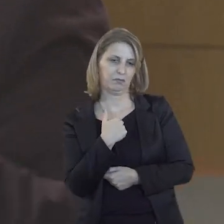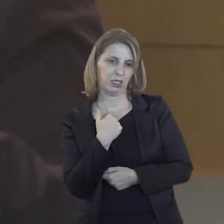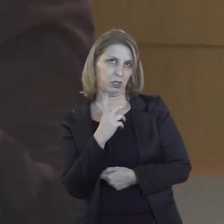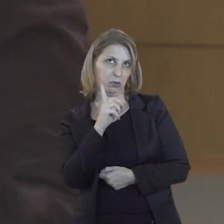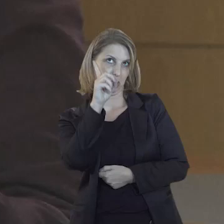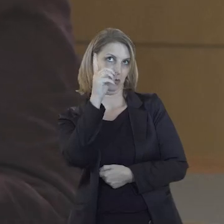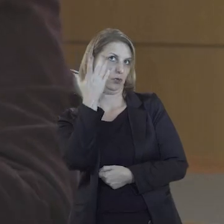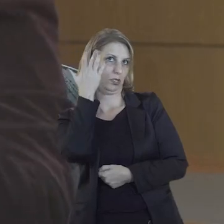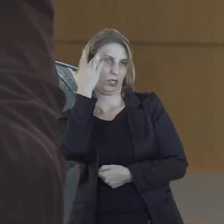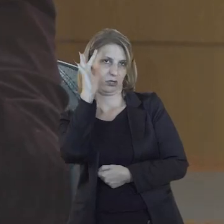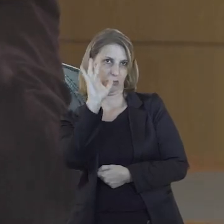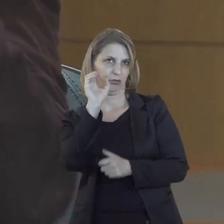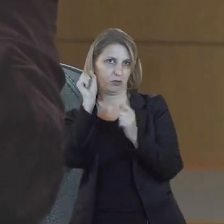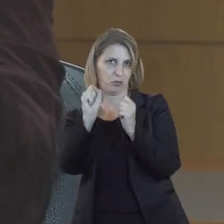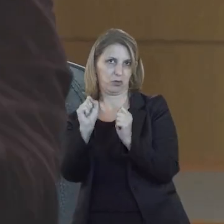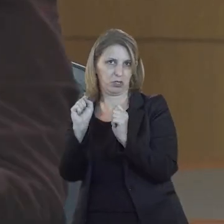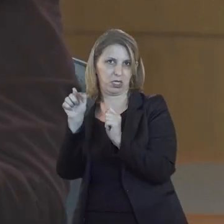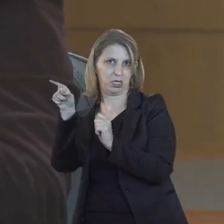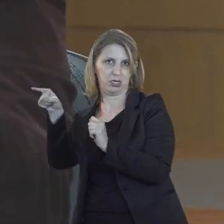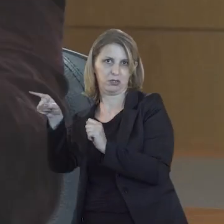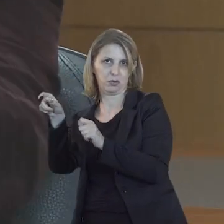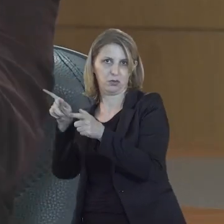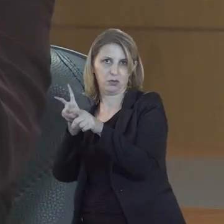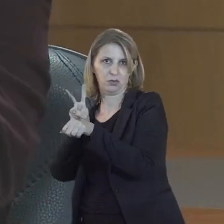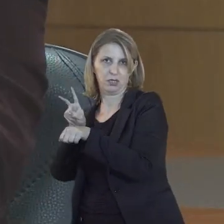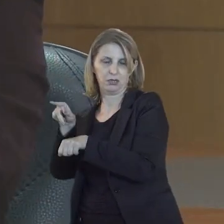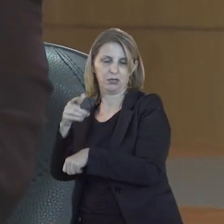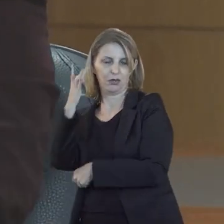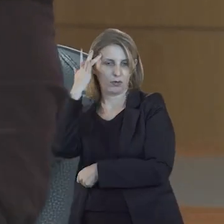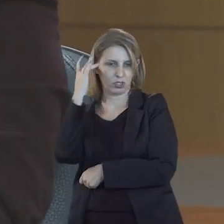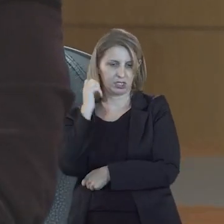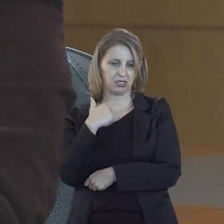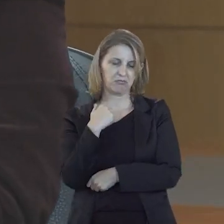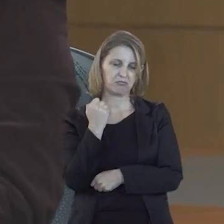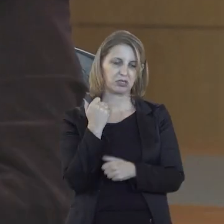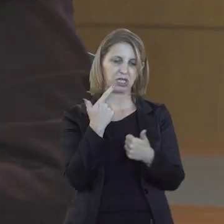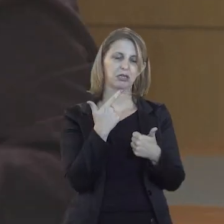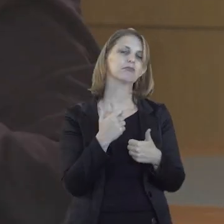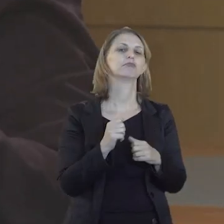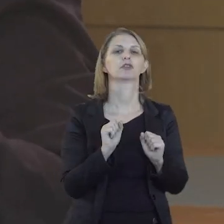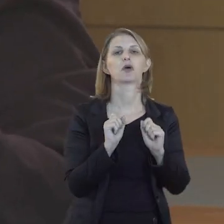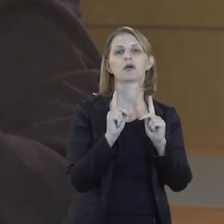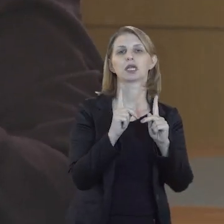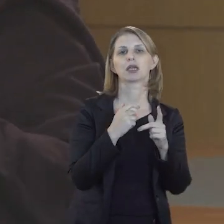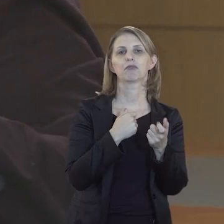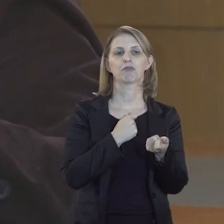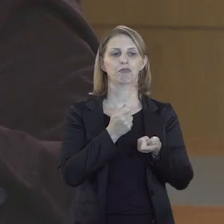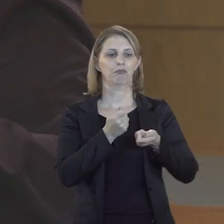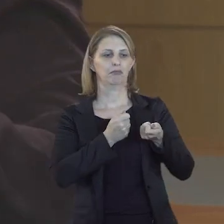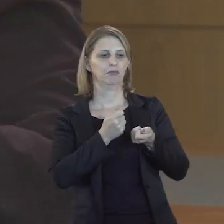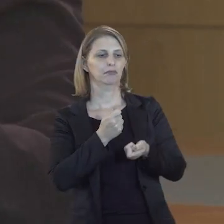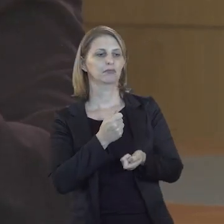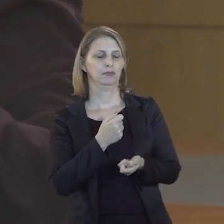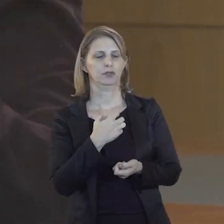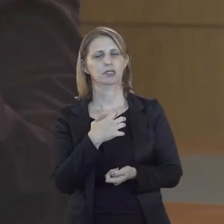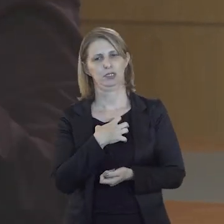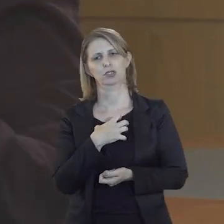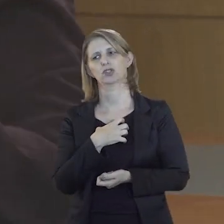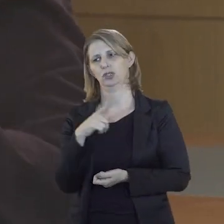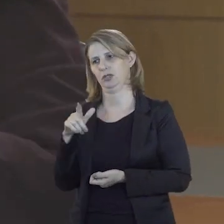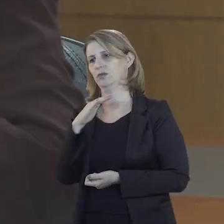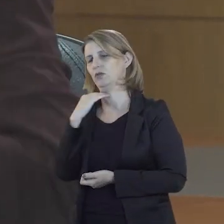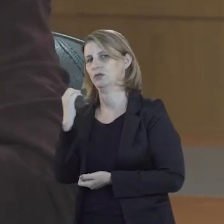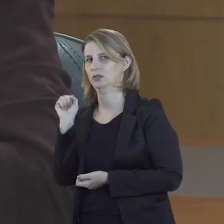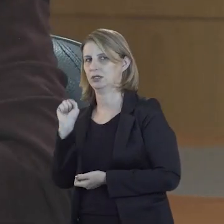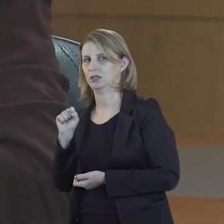legal, não, faz parte, é isso, eu não sou Deus, eu não tenho esse poder sobre o outro. E eu achei que, ok, está legal, eu estava